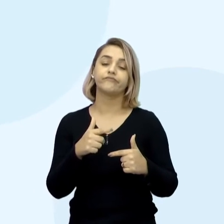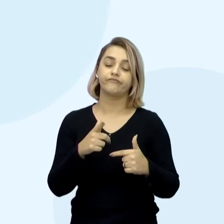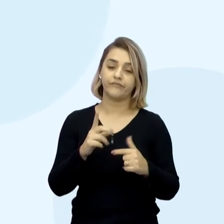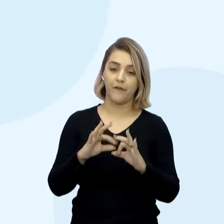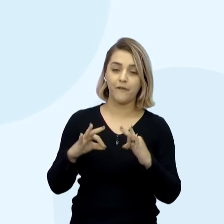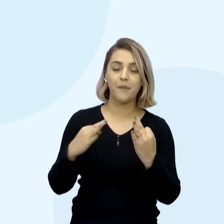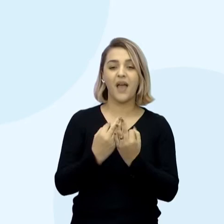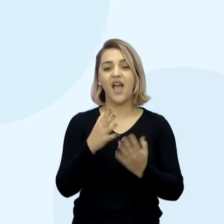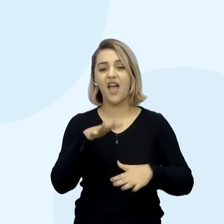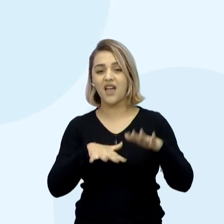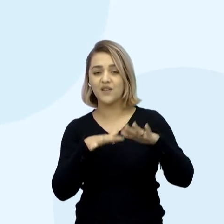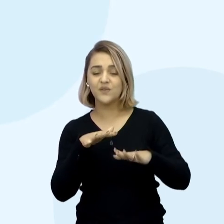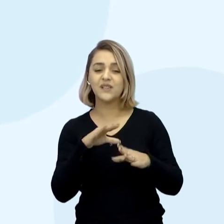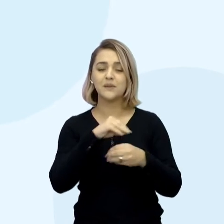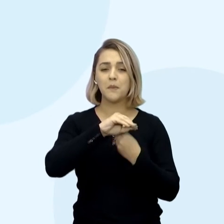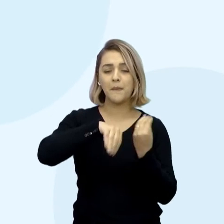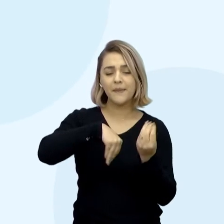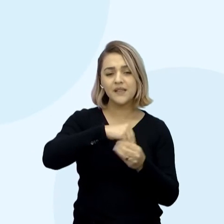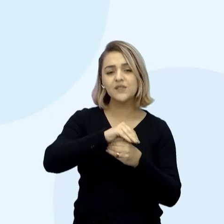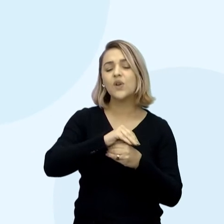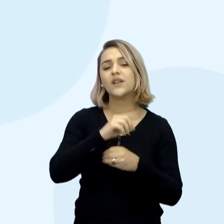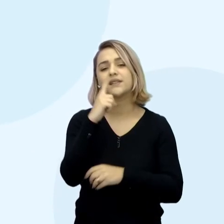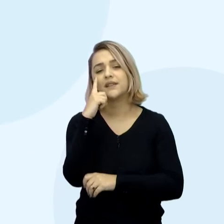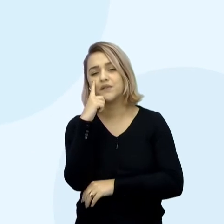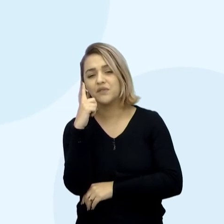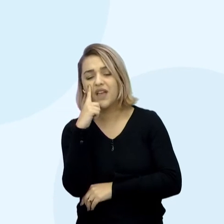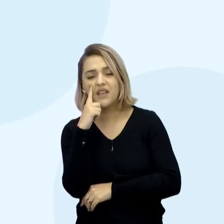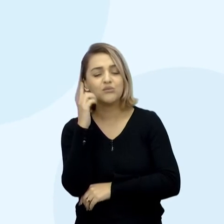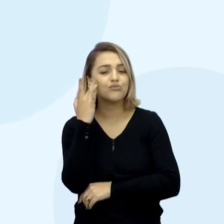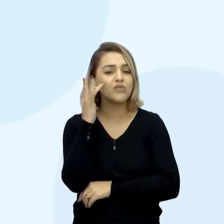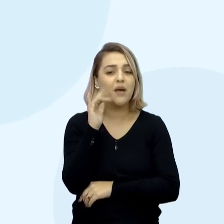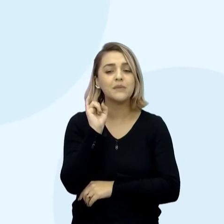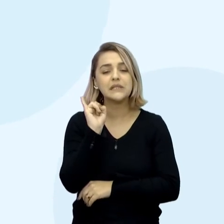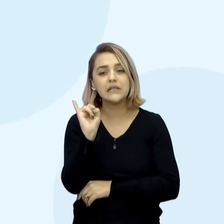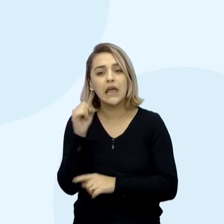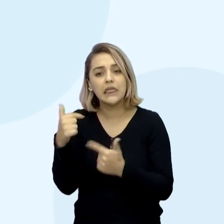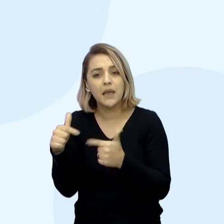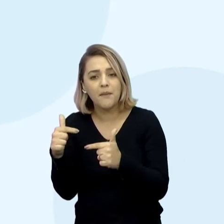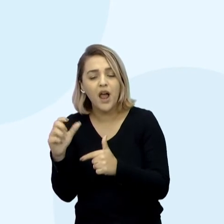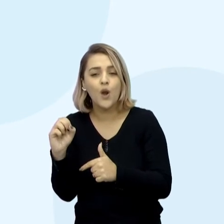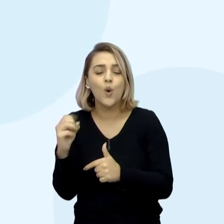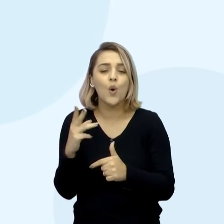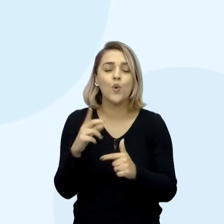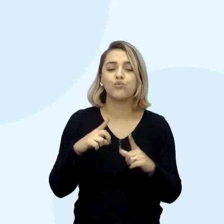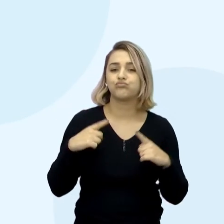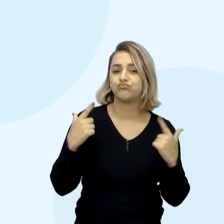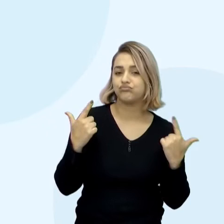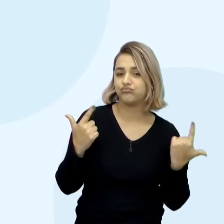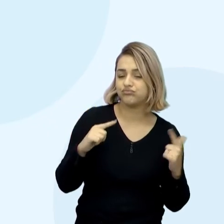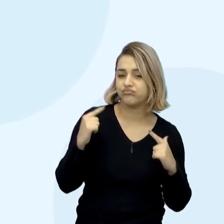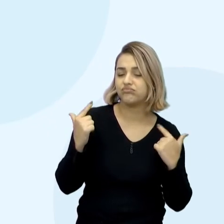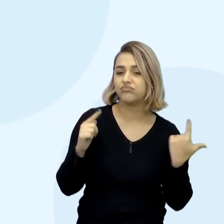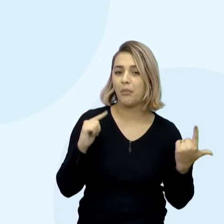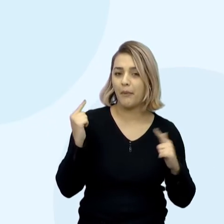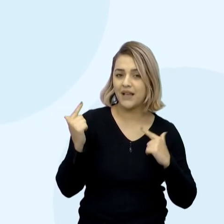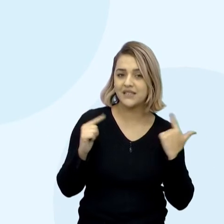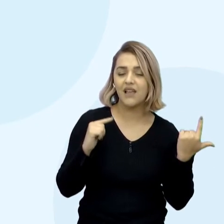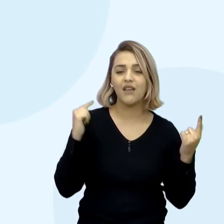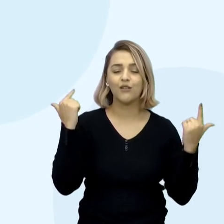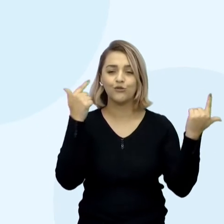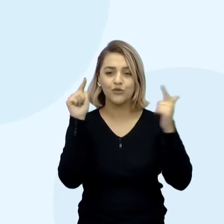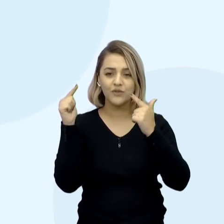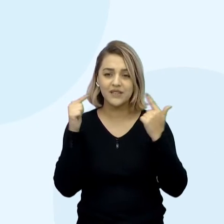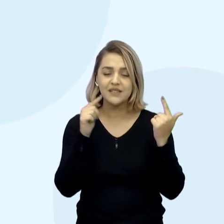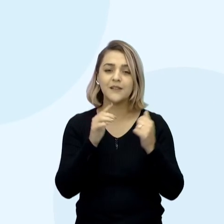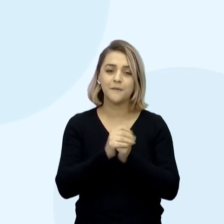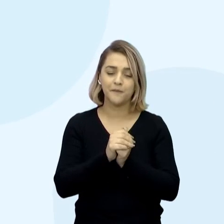coisas. Tem hora que você não sabe nem o que é trabalho e o que é lazer, né? Então, as coisas acabam se misturando e